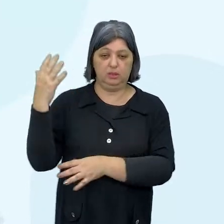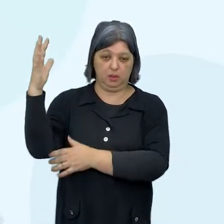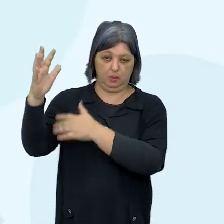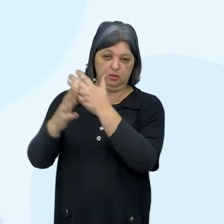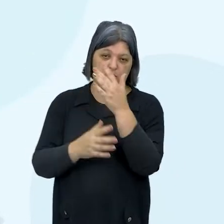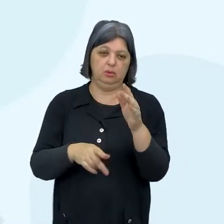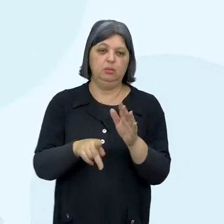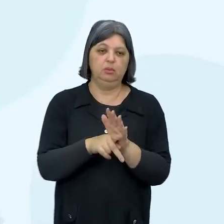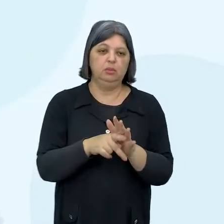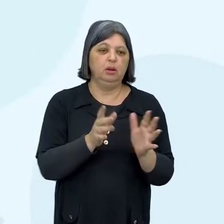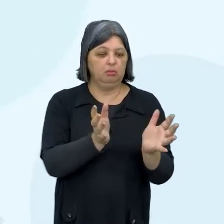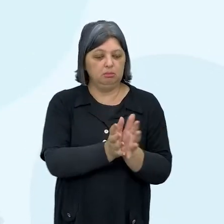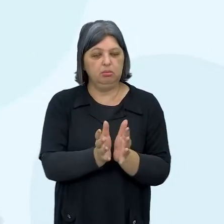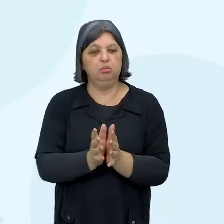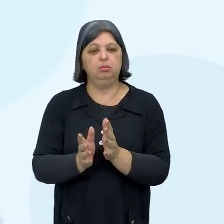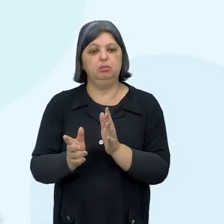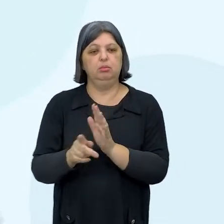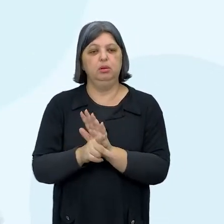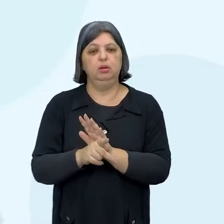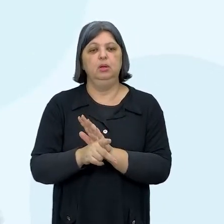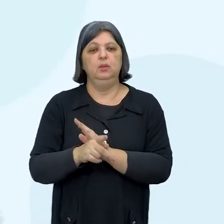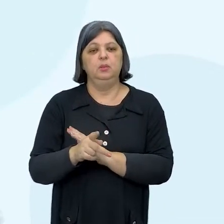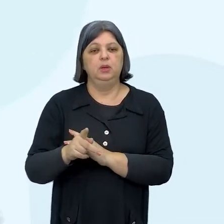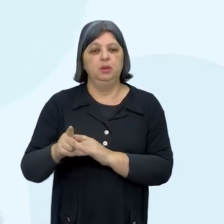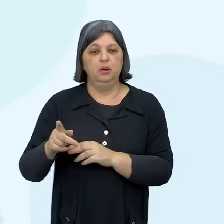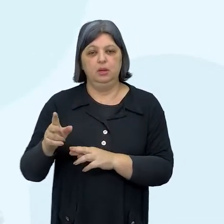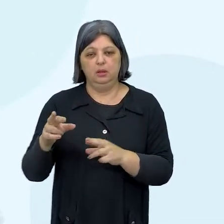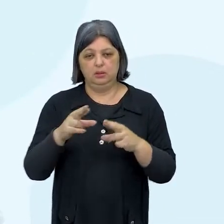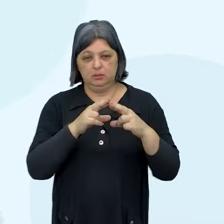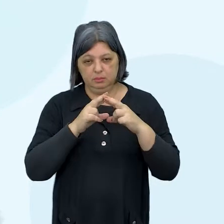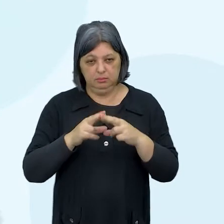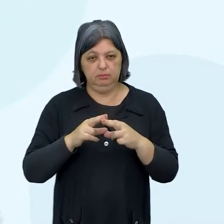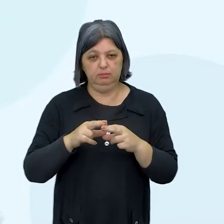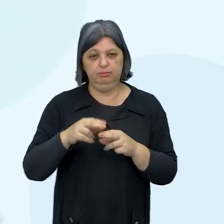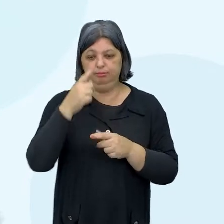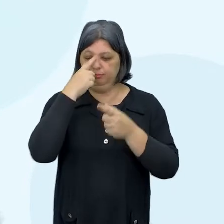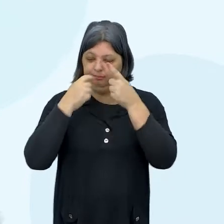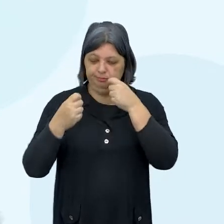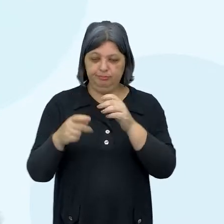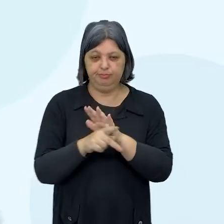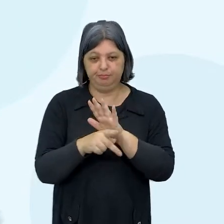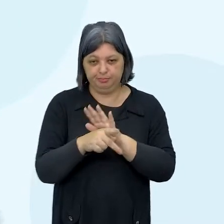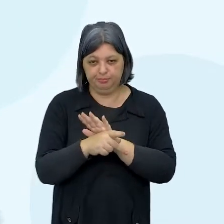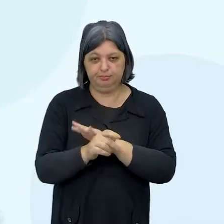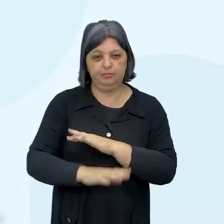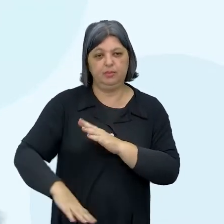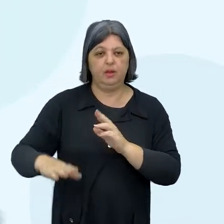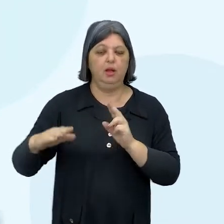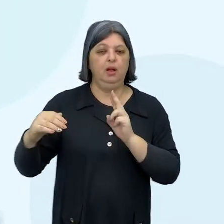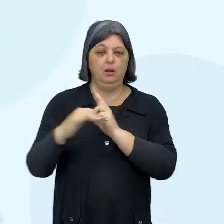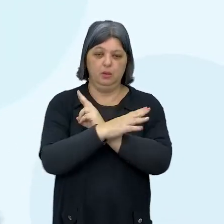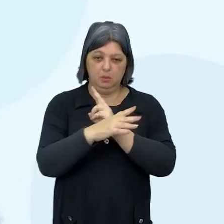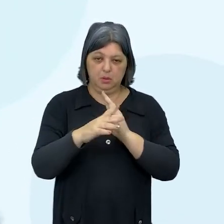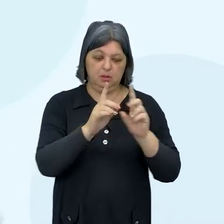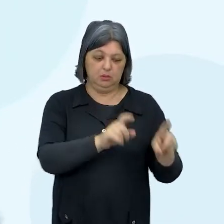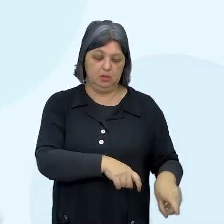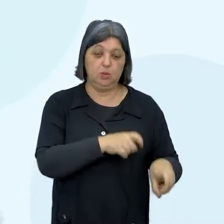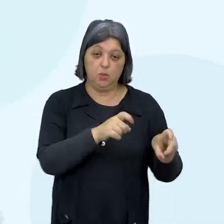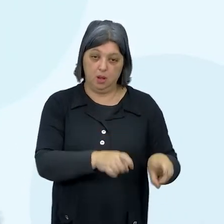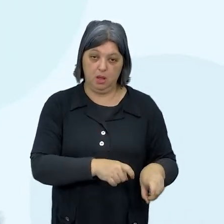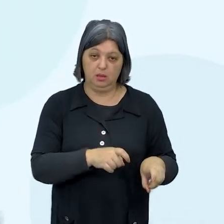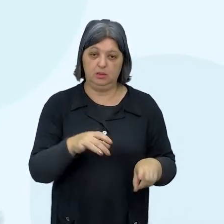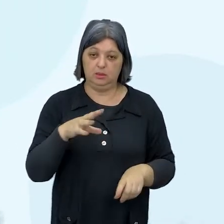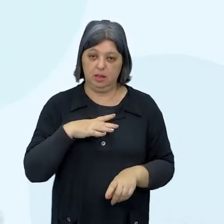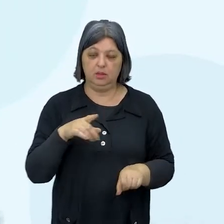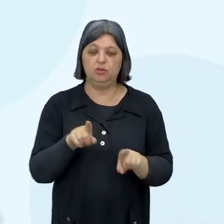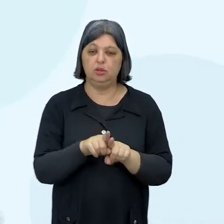coletivos de produção, reaproveitamento e descarte de resíduos em metrópoles, áreas urbanas e rurais, e